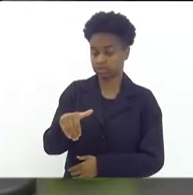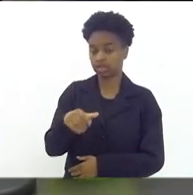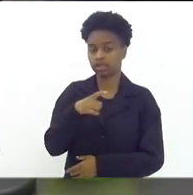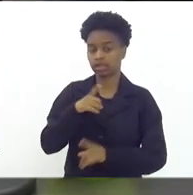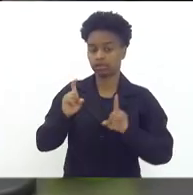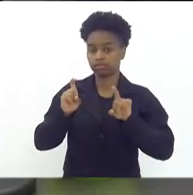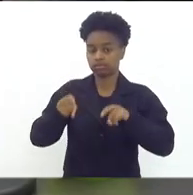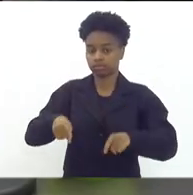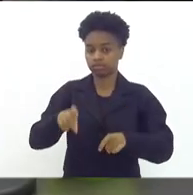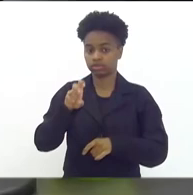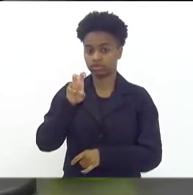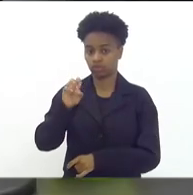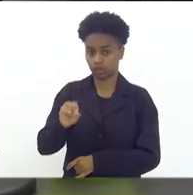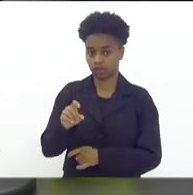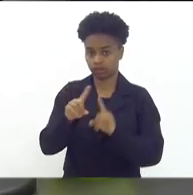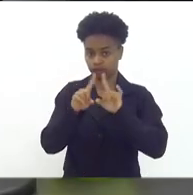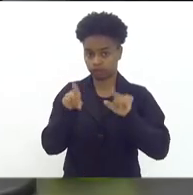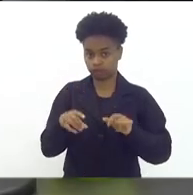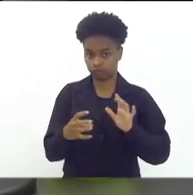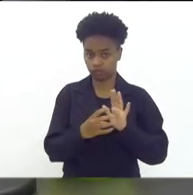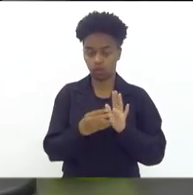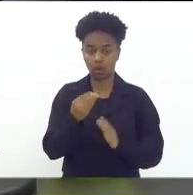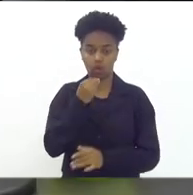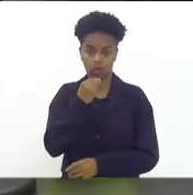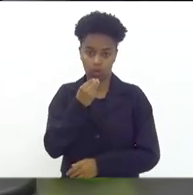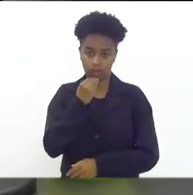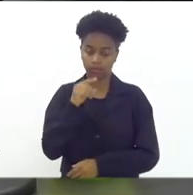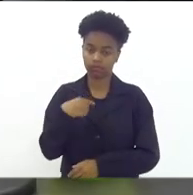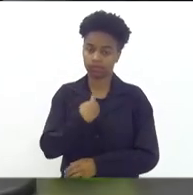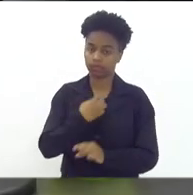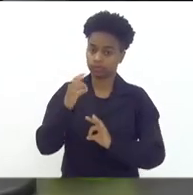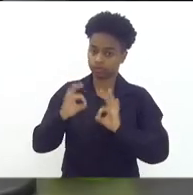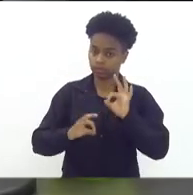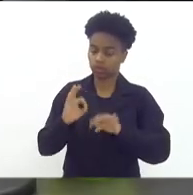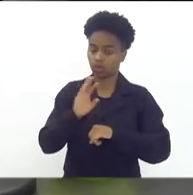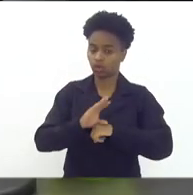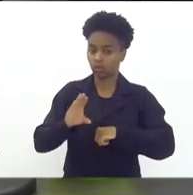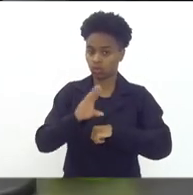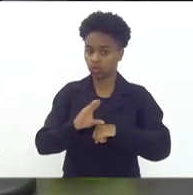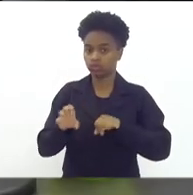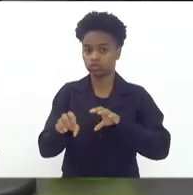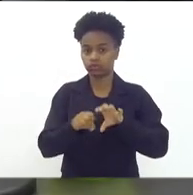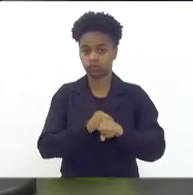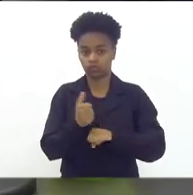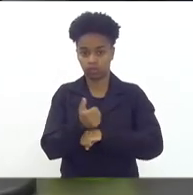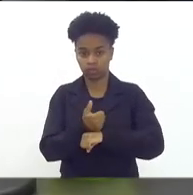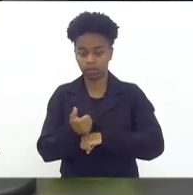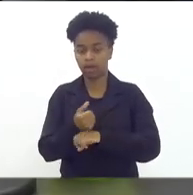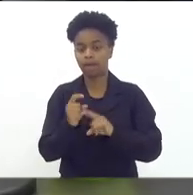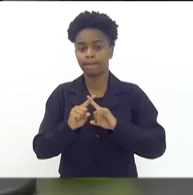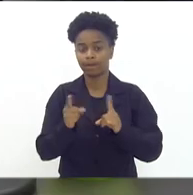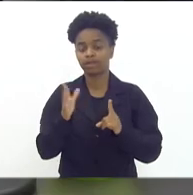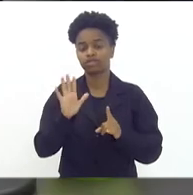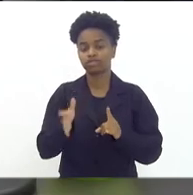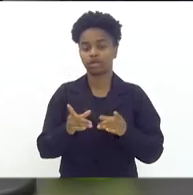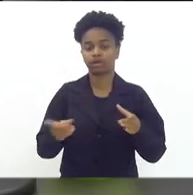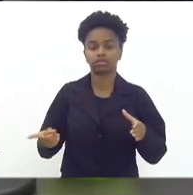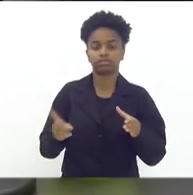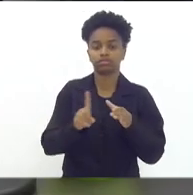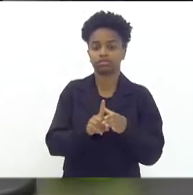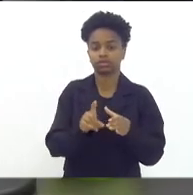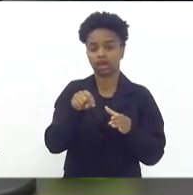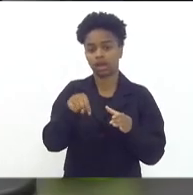posse obviamente é a gente vai preparar um curso de formação profissional para eles mas já entregam os